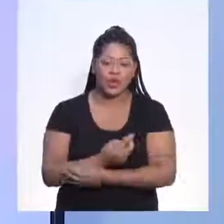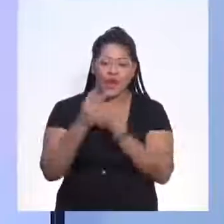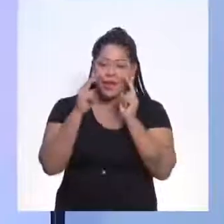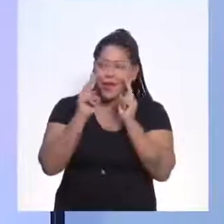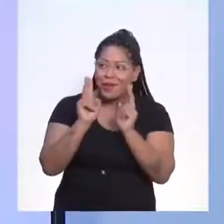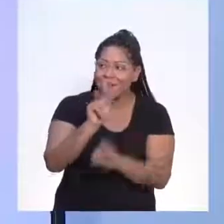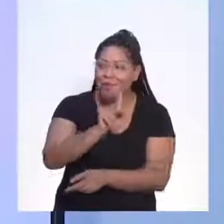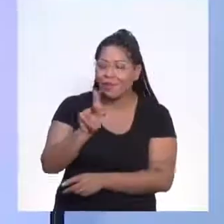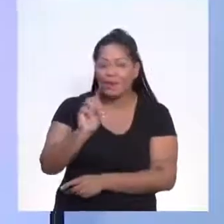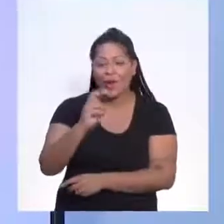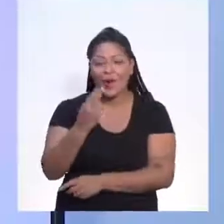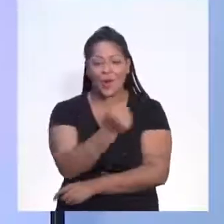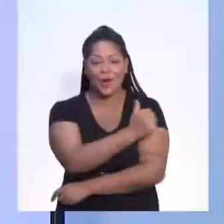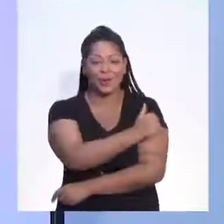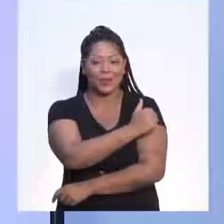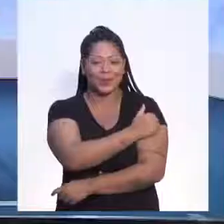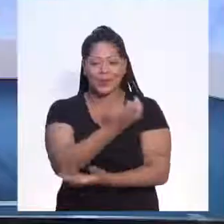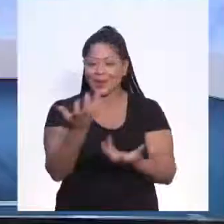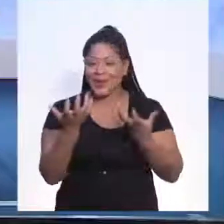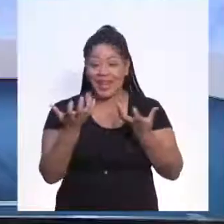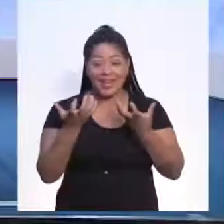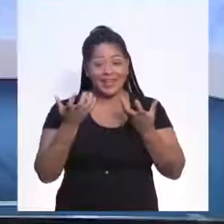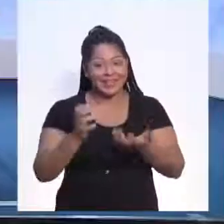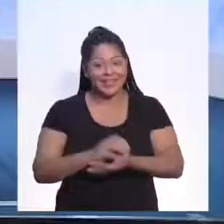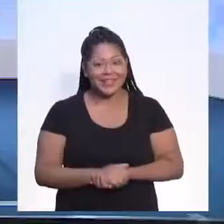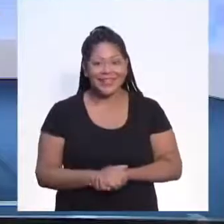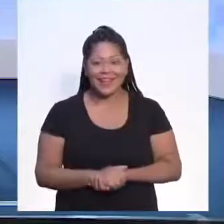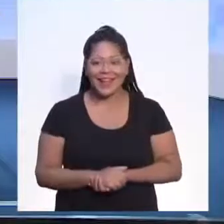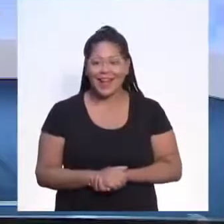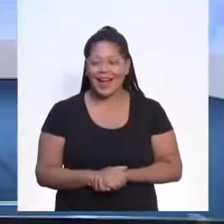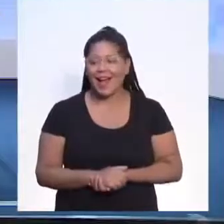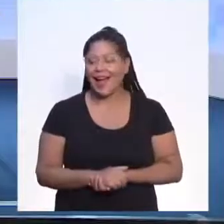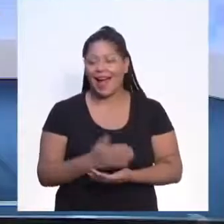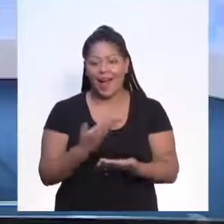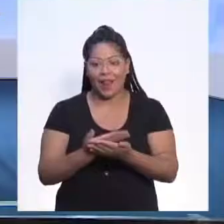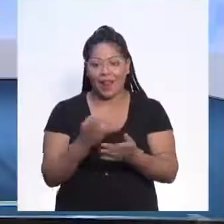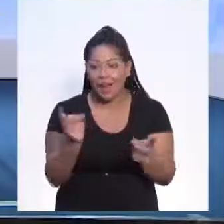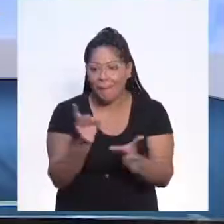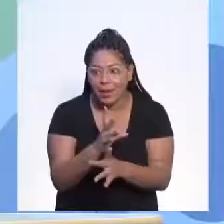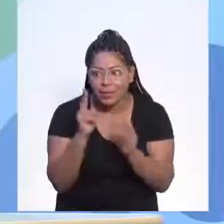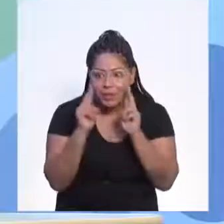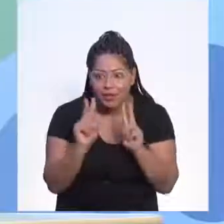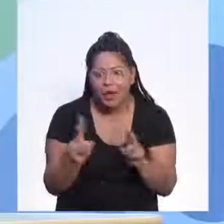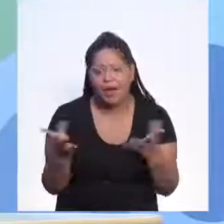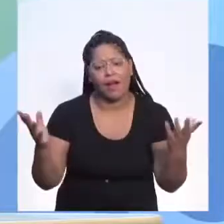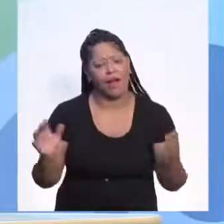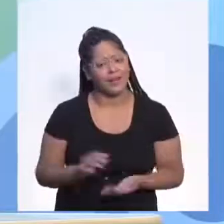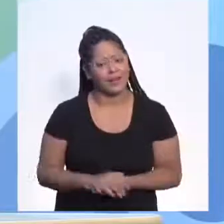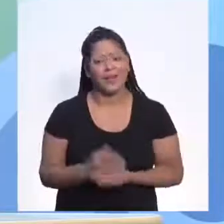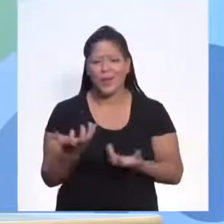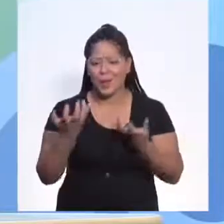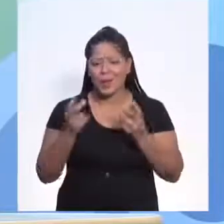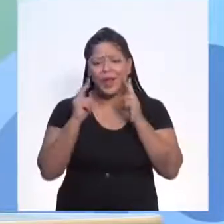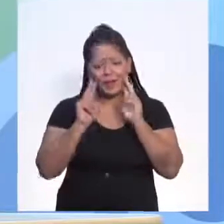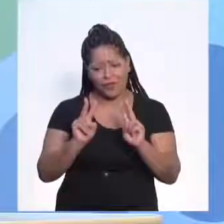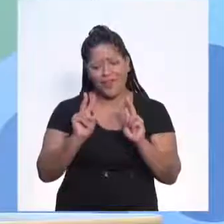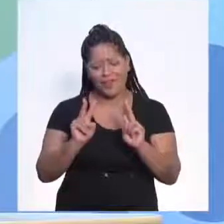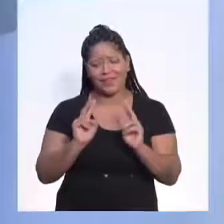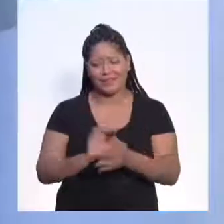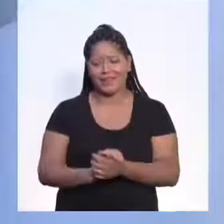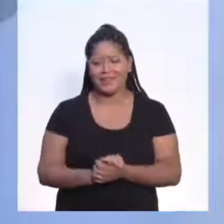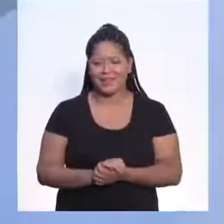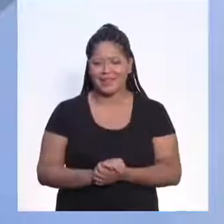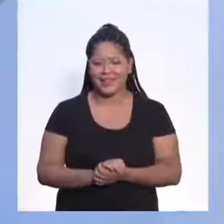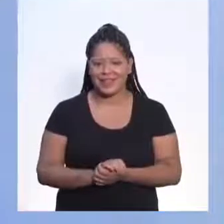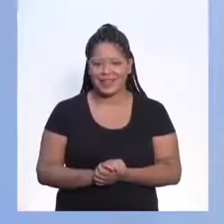professor ou um aluno, quero muito. Eu também. Ai, eu não posso sair daqui sem ver alguém. Fui chamado aqui para isso, conversar com certeza. pessoas. Quero ver aluno,